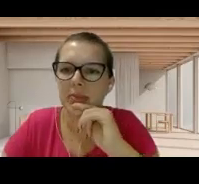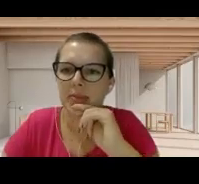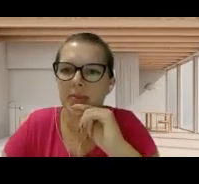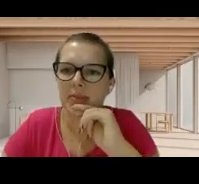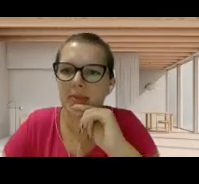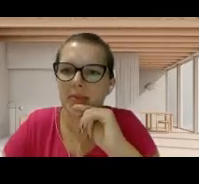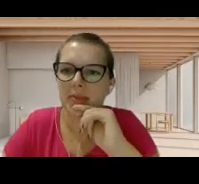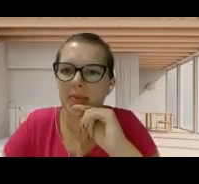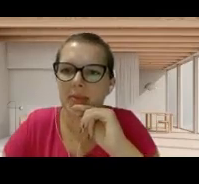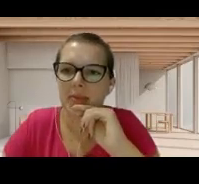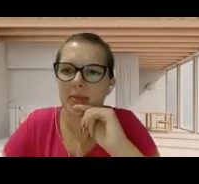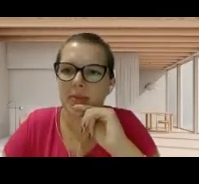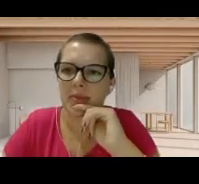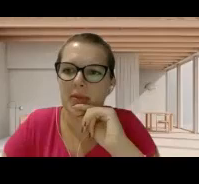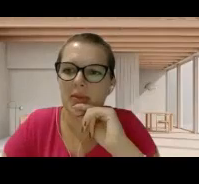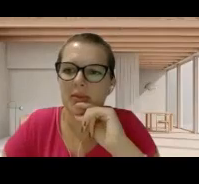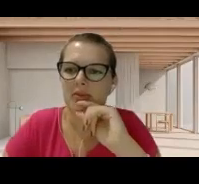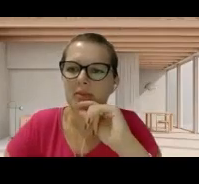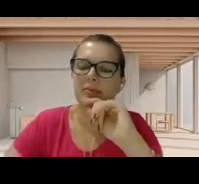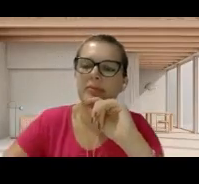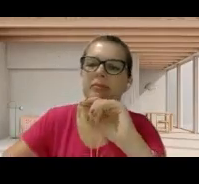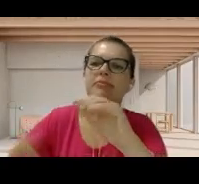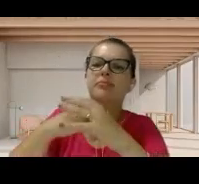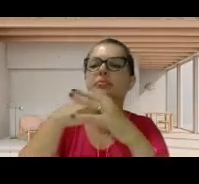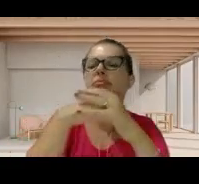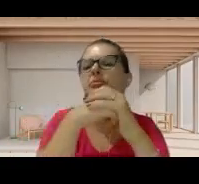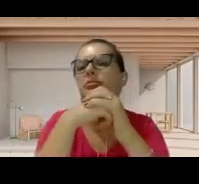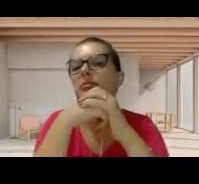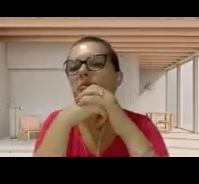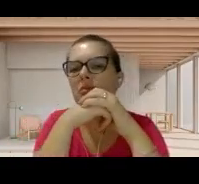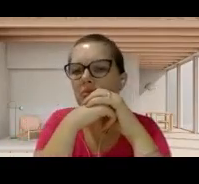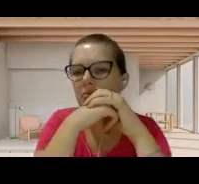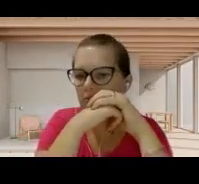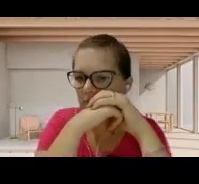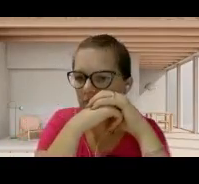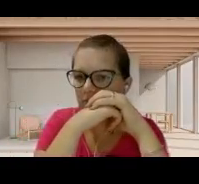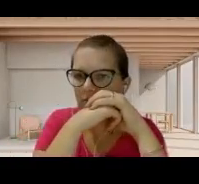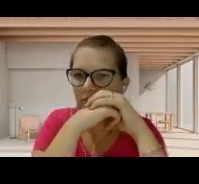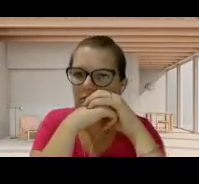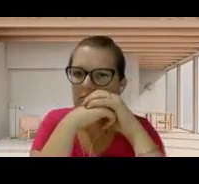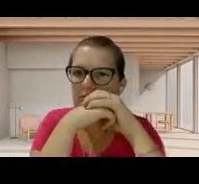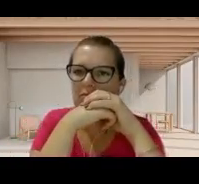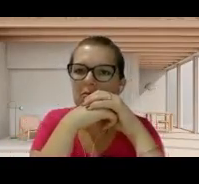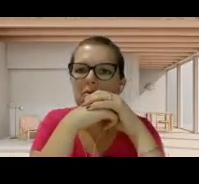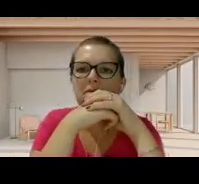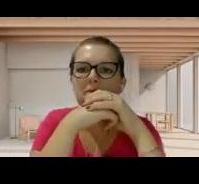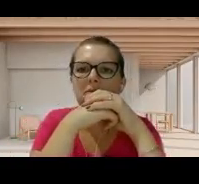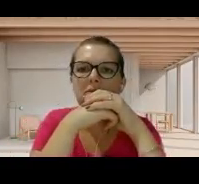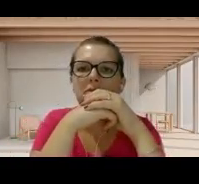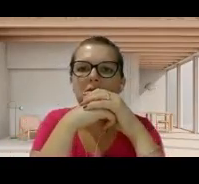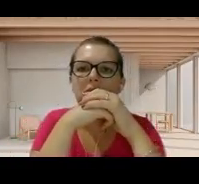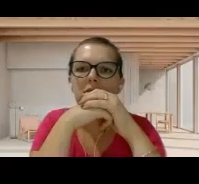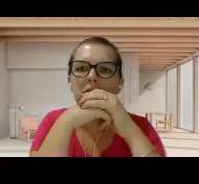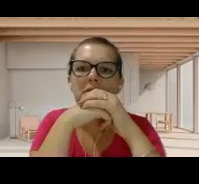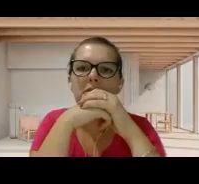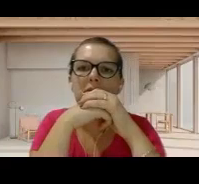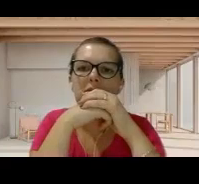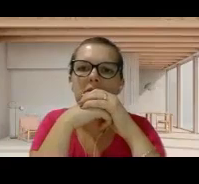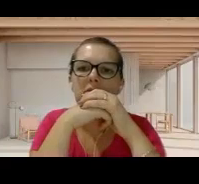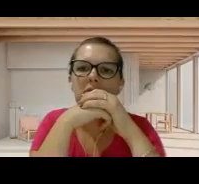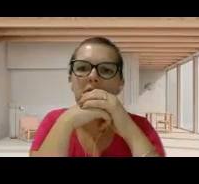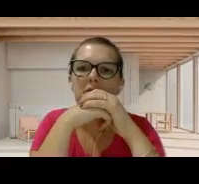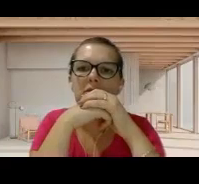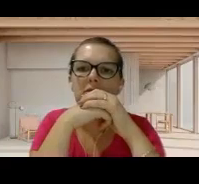Marcelo. Bom, Marcelo. É que as barragens agora, né, diminuíram de altura, certo? Então a gente está fazendo